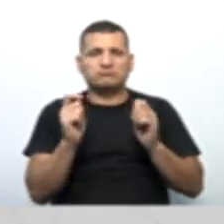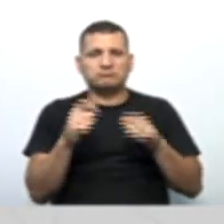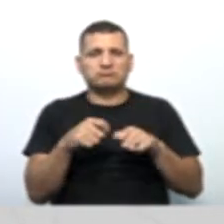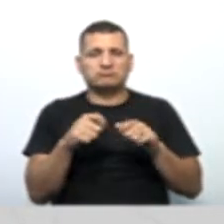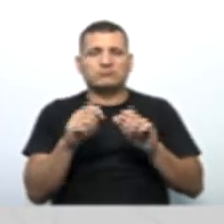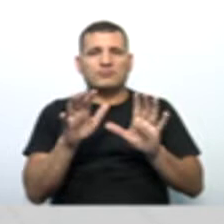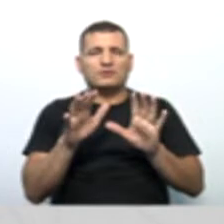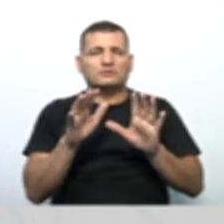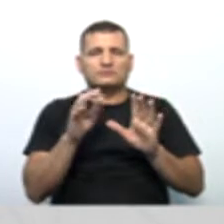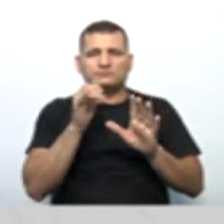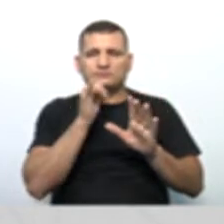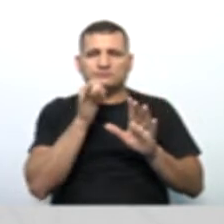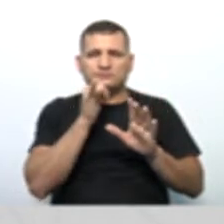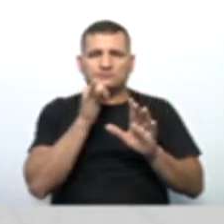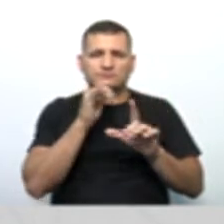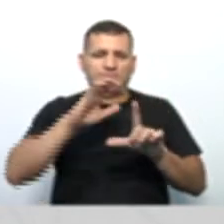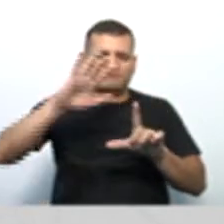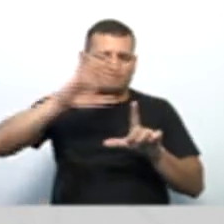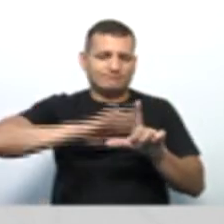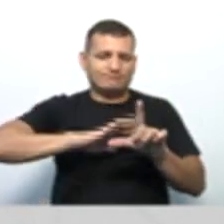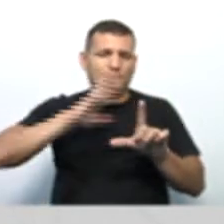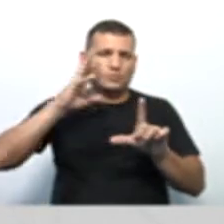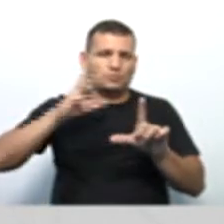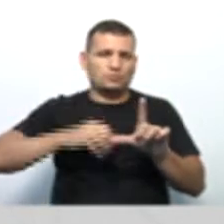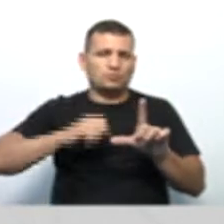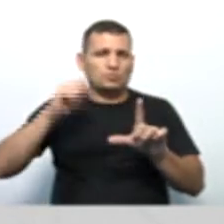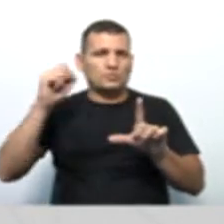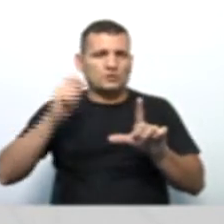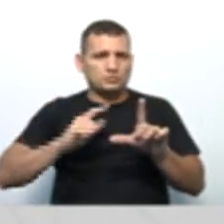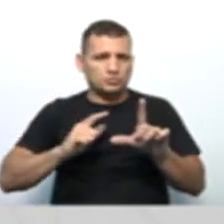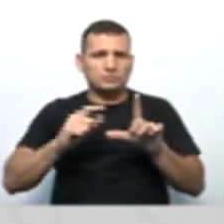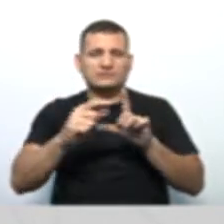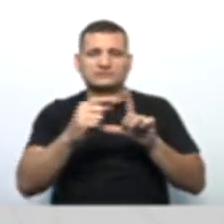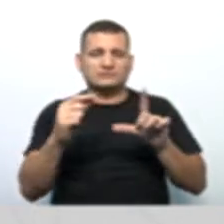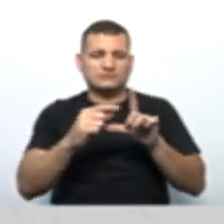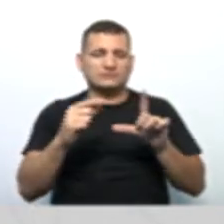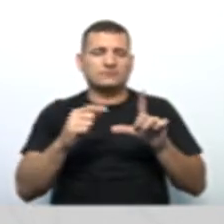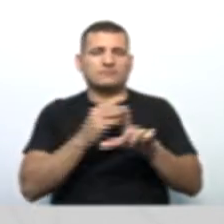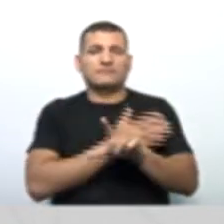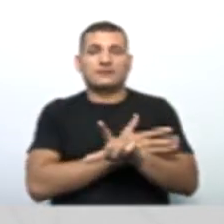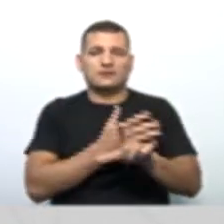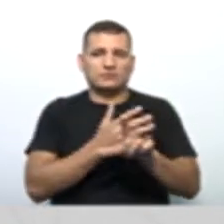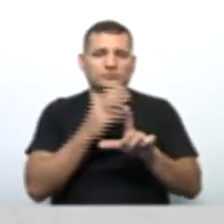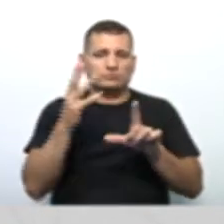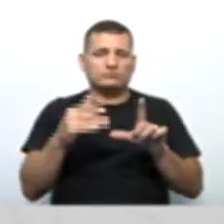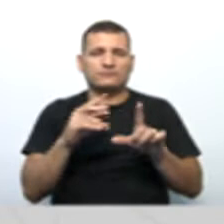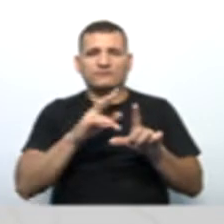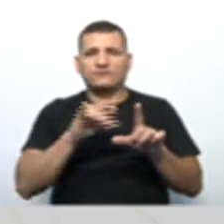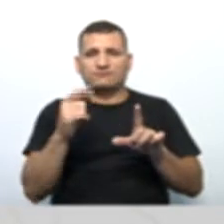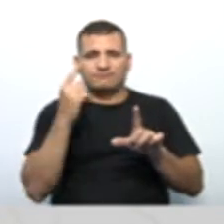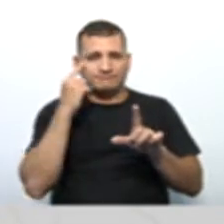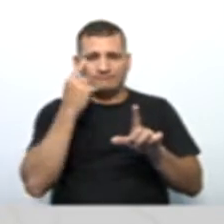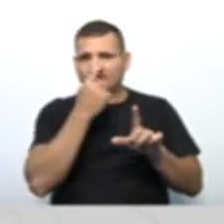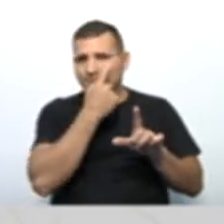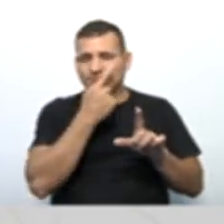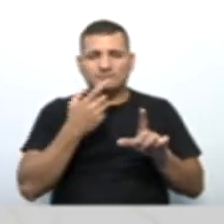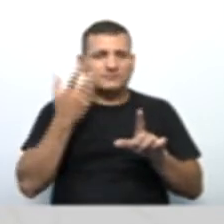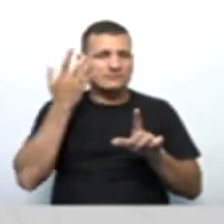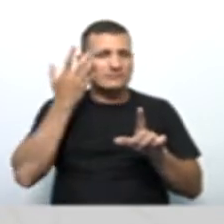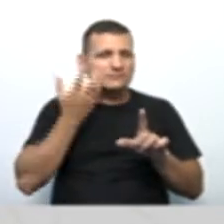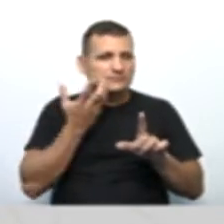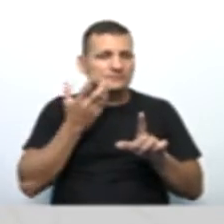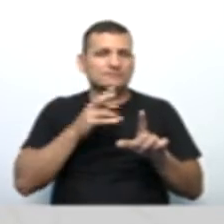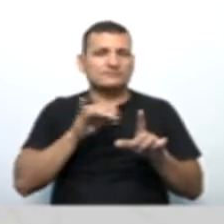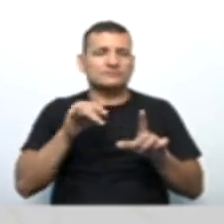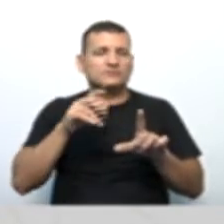toda azul e os textos todos brancos ao mesmo tempo vai causar um cansaço na visão do usuário ea legibilidade